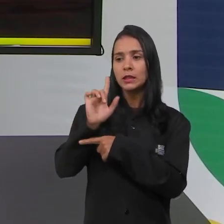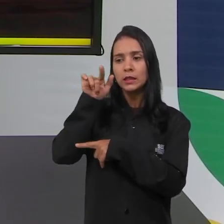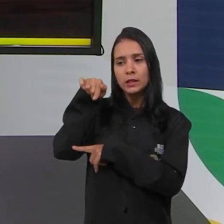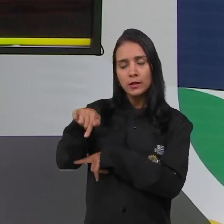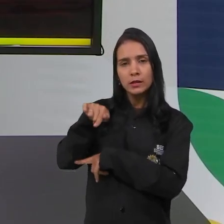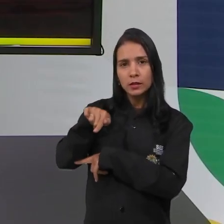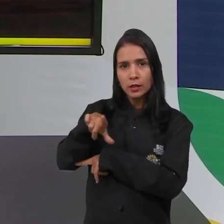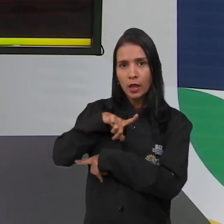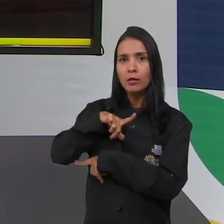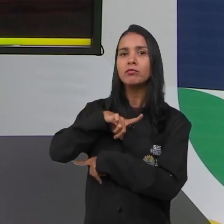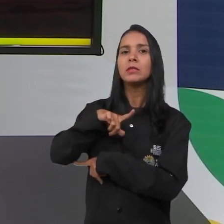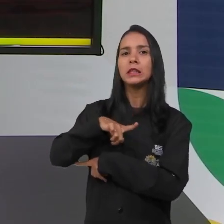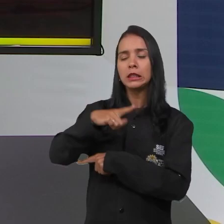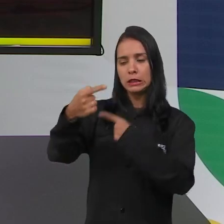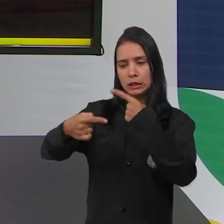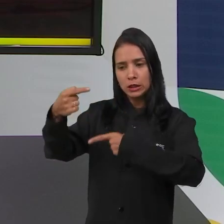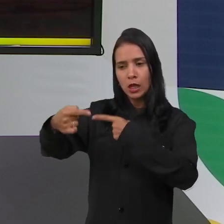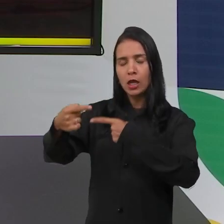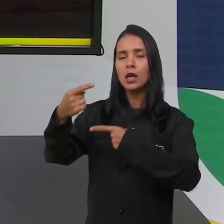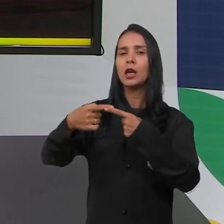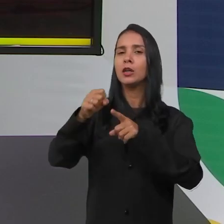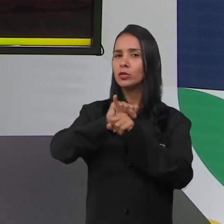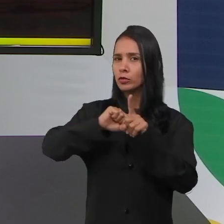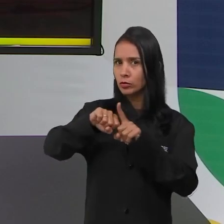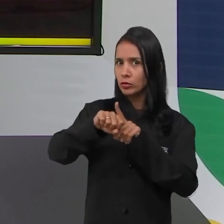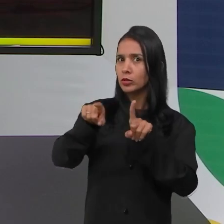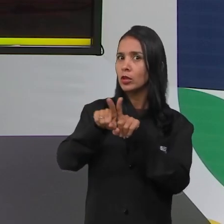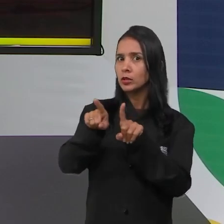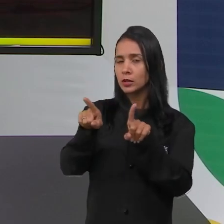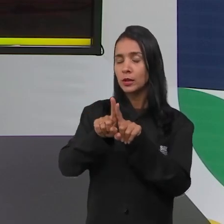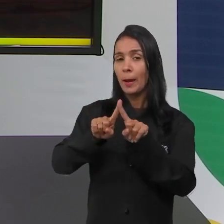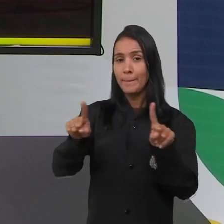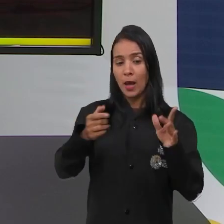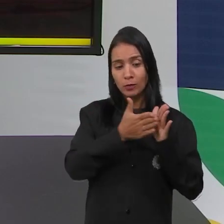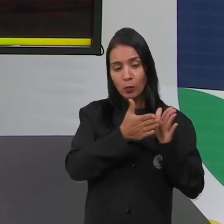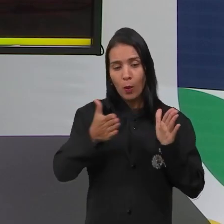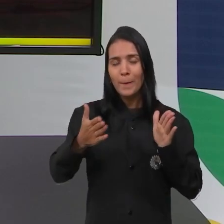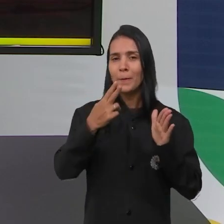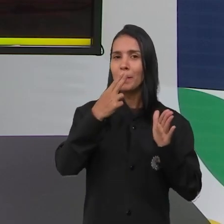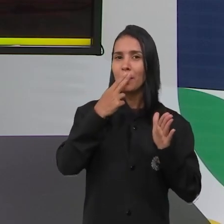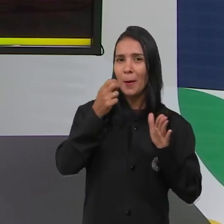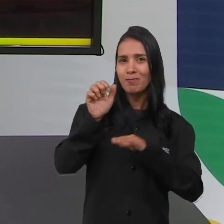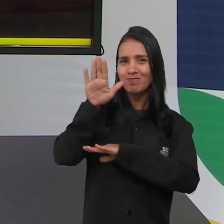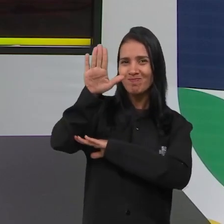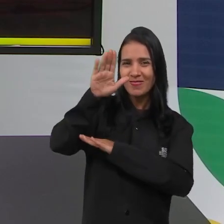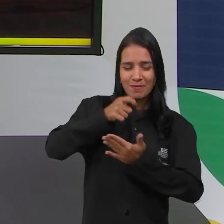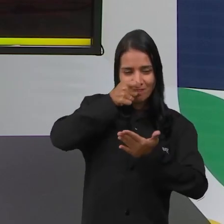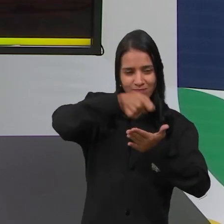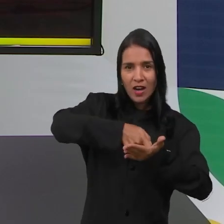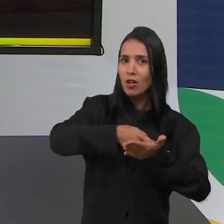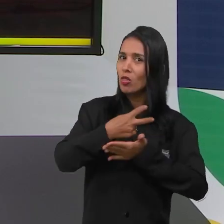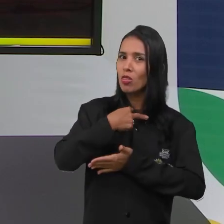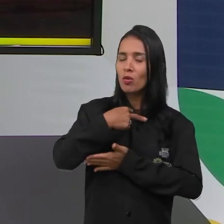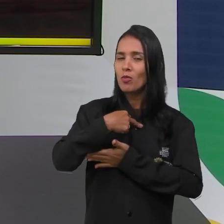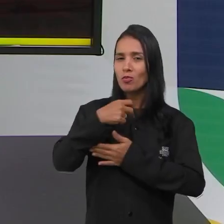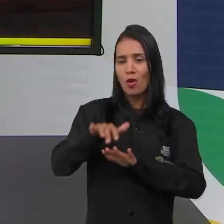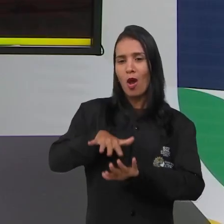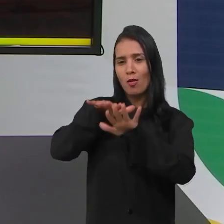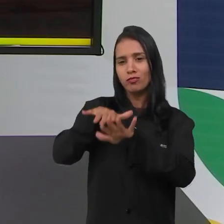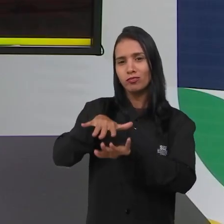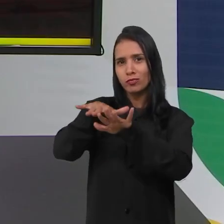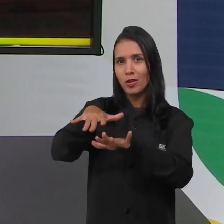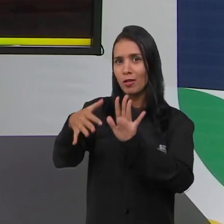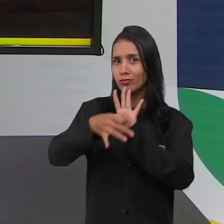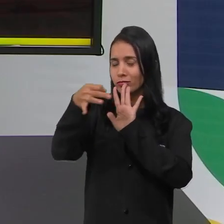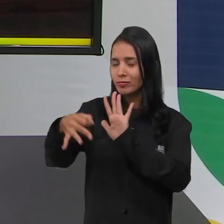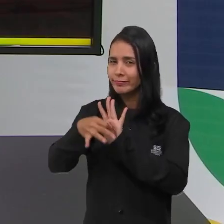que acontecem naquela ocasião no país, e no período de ditadura não se podia fazer esse tipo de manifestação. Então, qual a